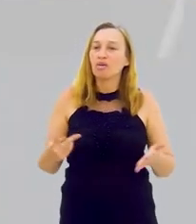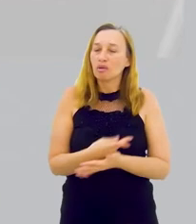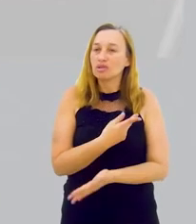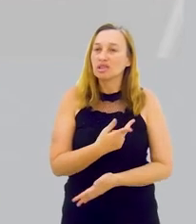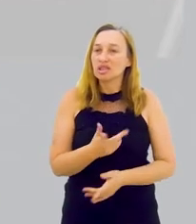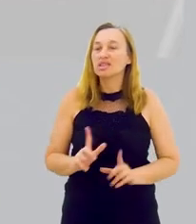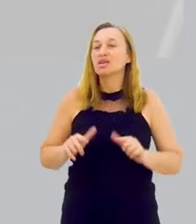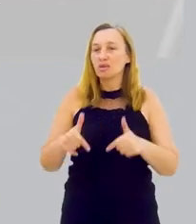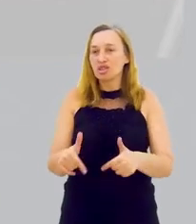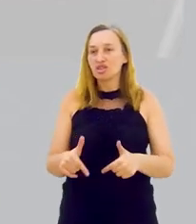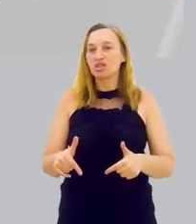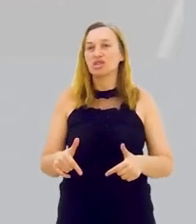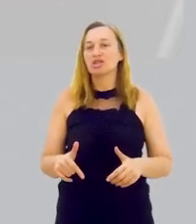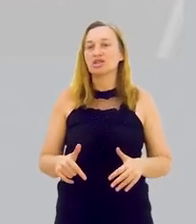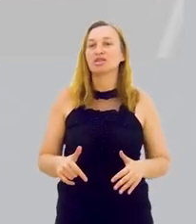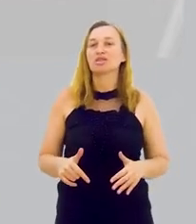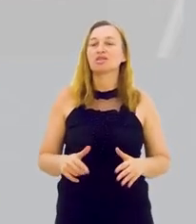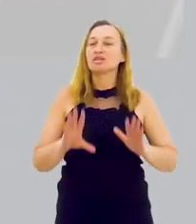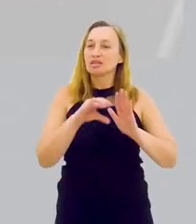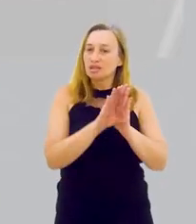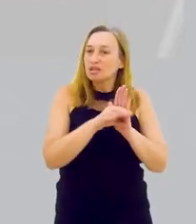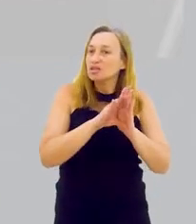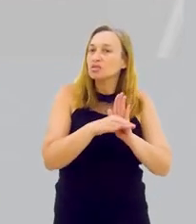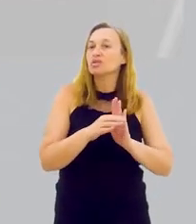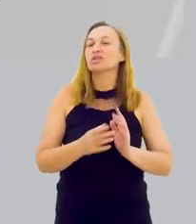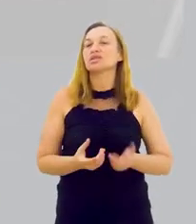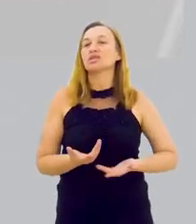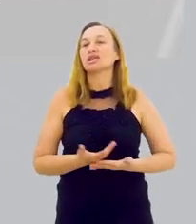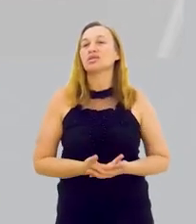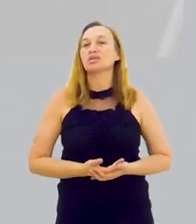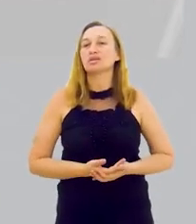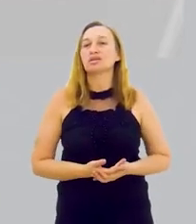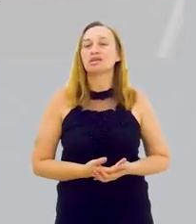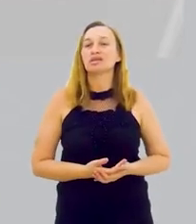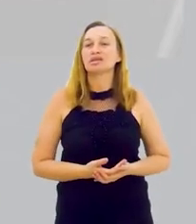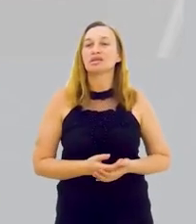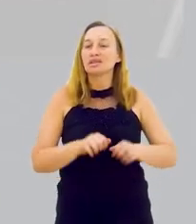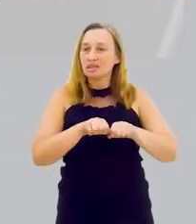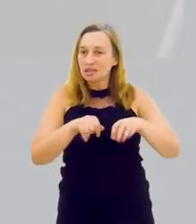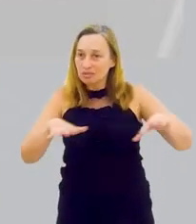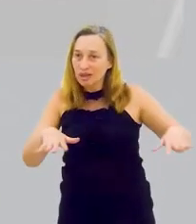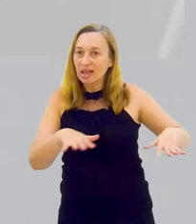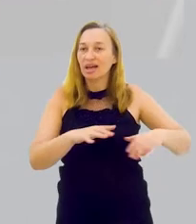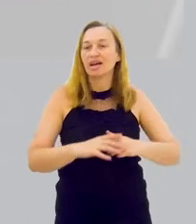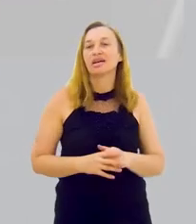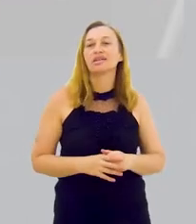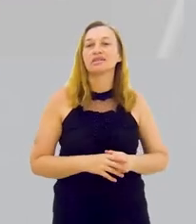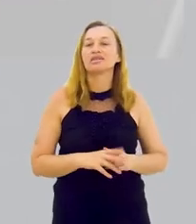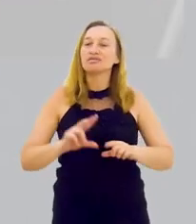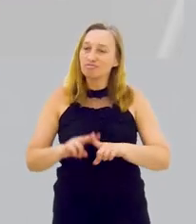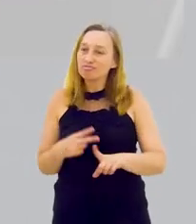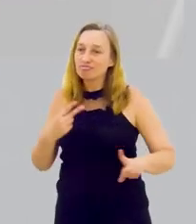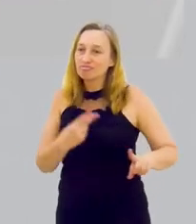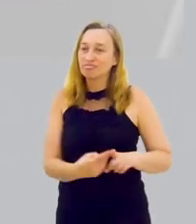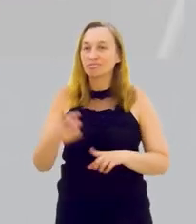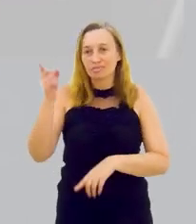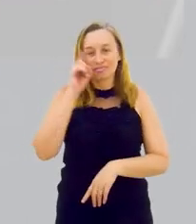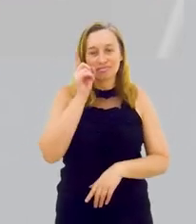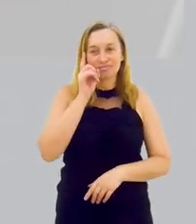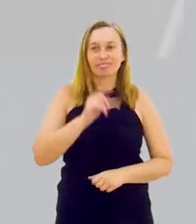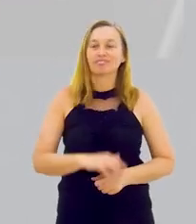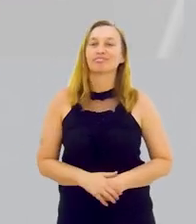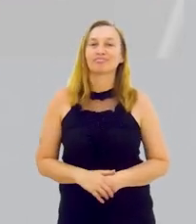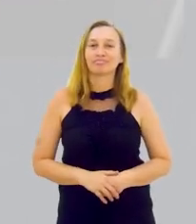a atuação, a absorção desses conceitos se espraiarem e se desdobrarem no dia a